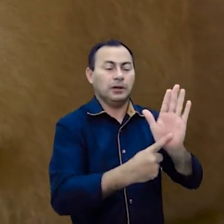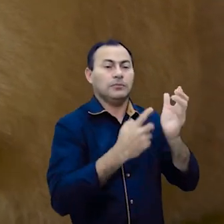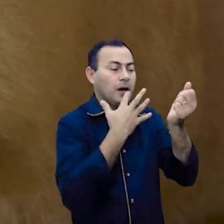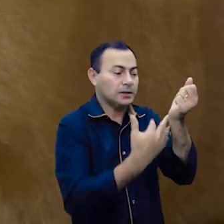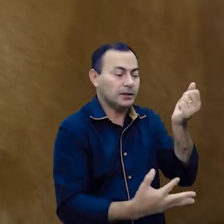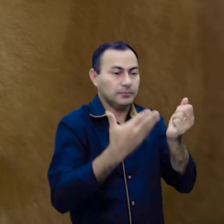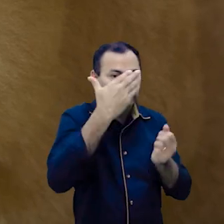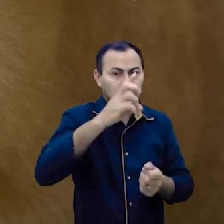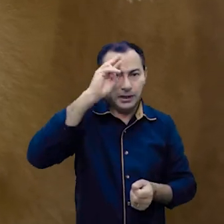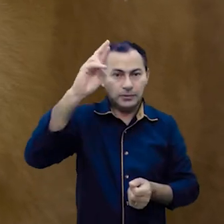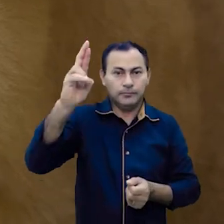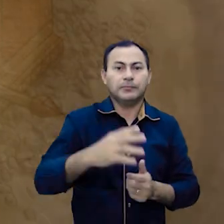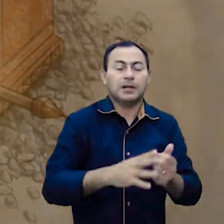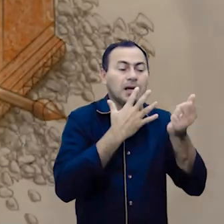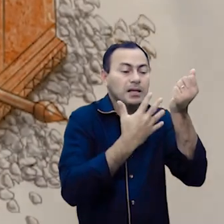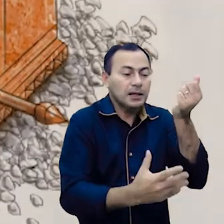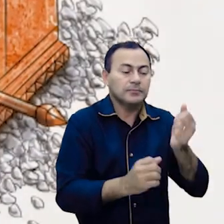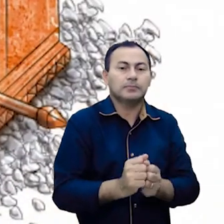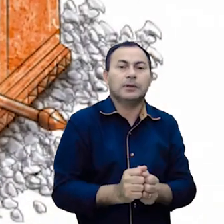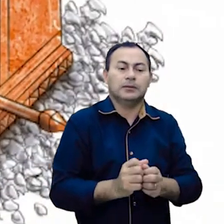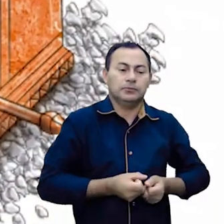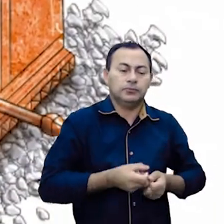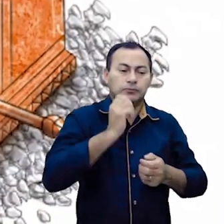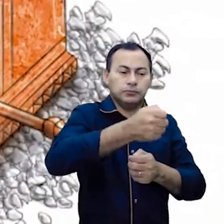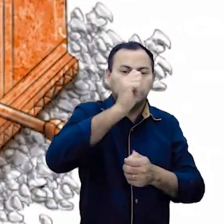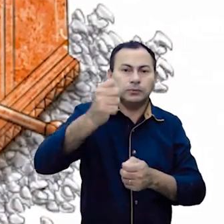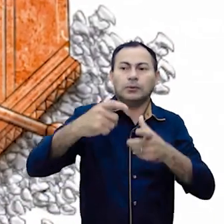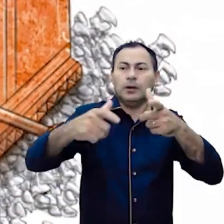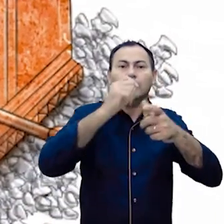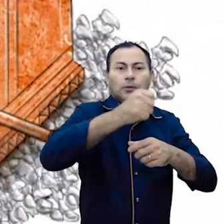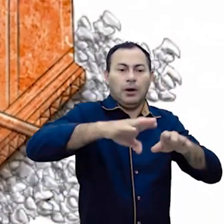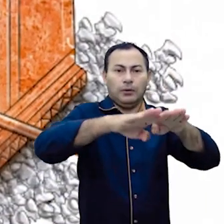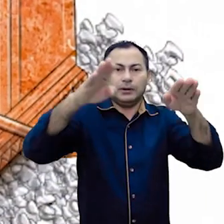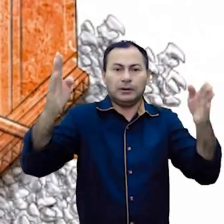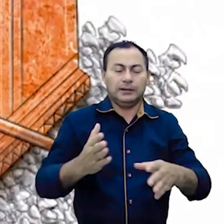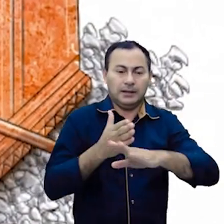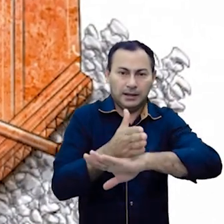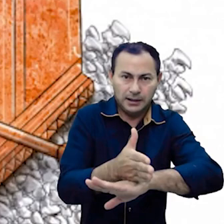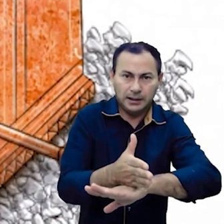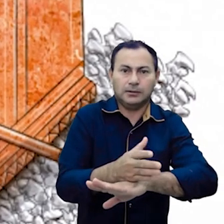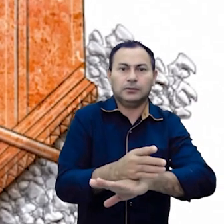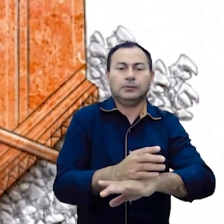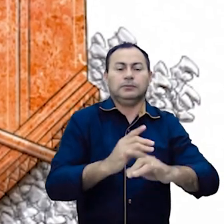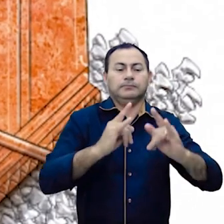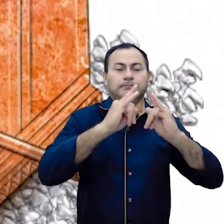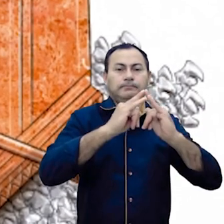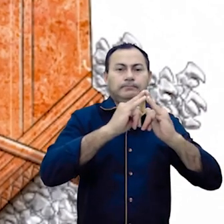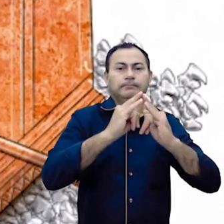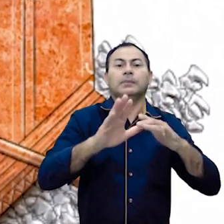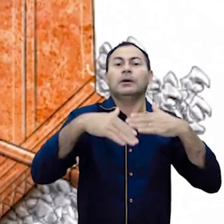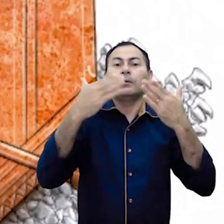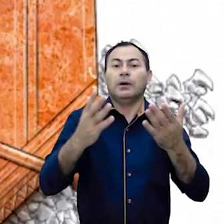e apresentava o seu sangue perante o senhor esse sangue eles paragido por todos os lados do altar e na entrada do